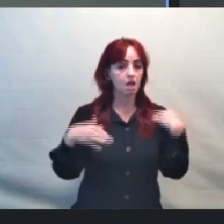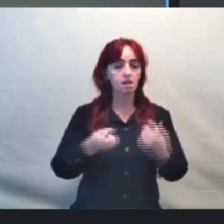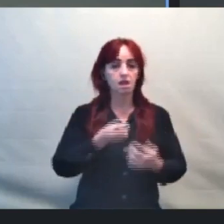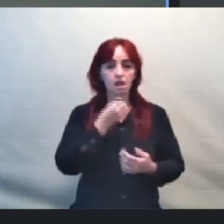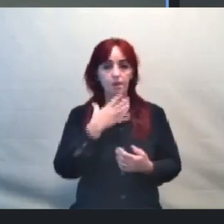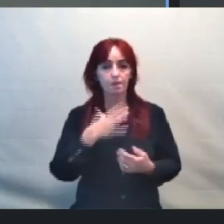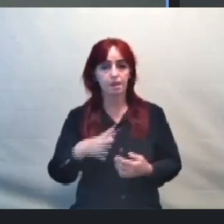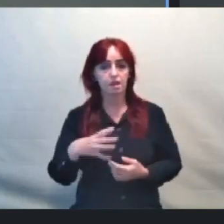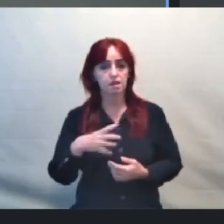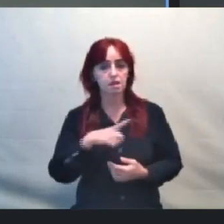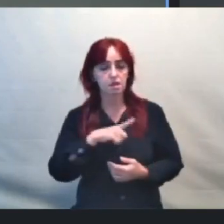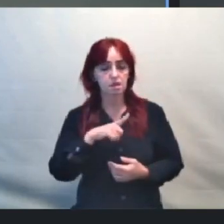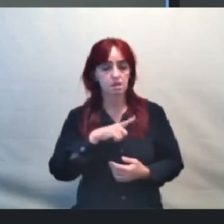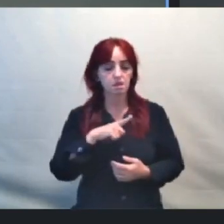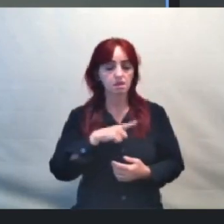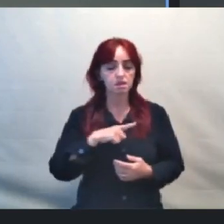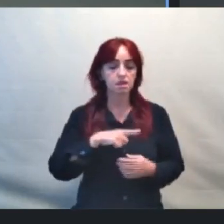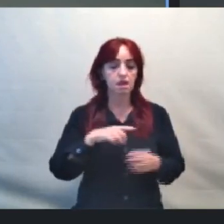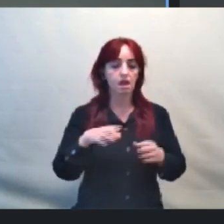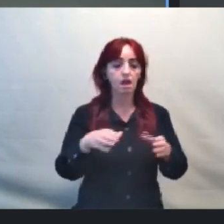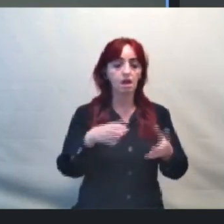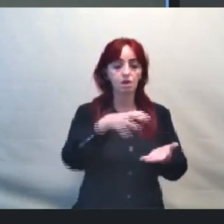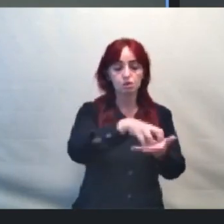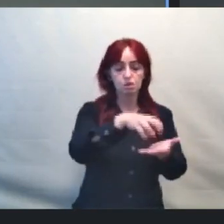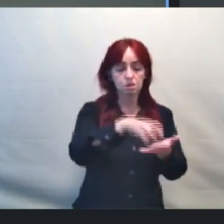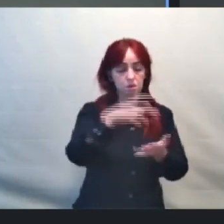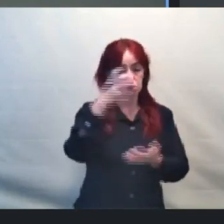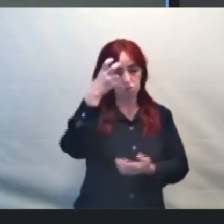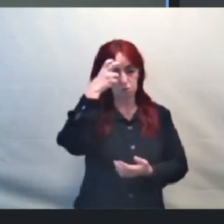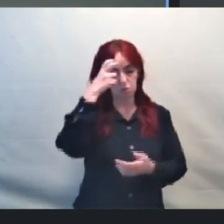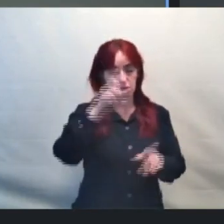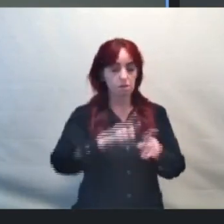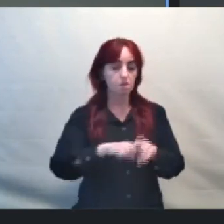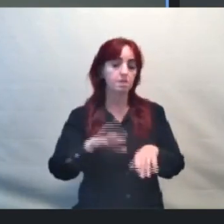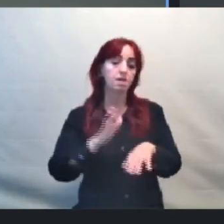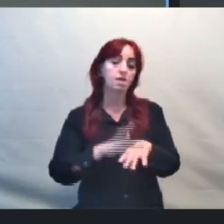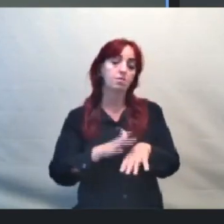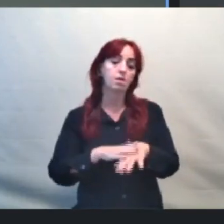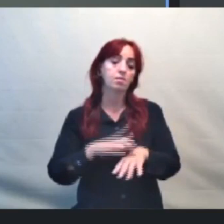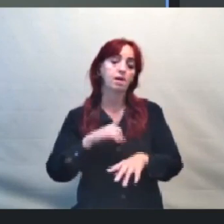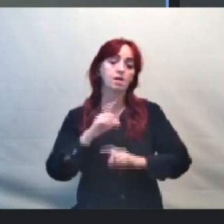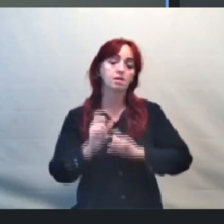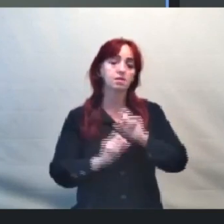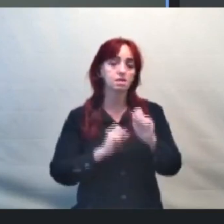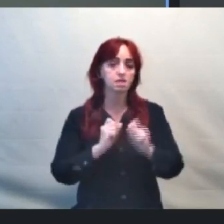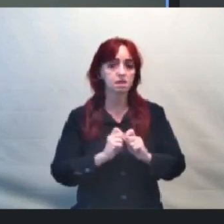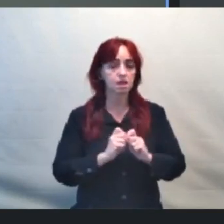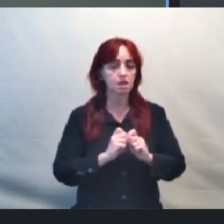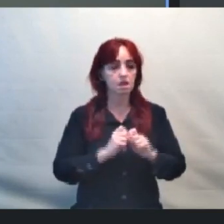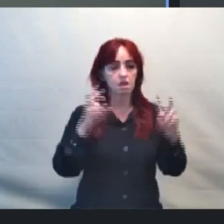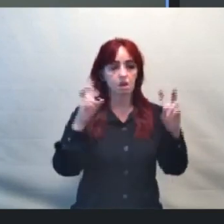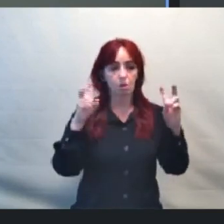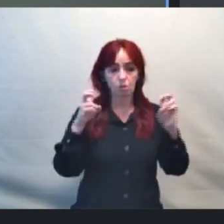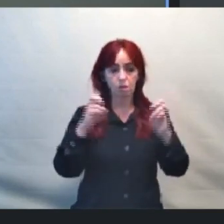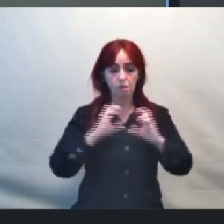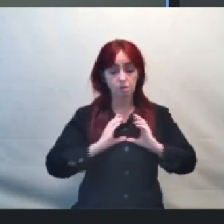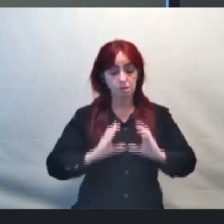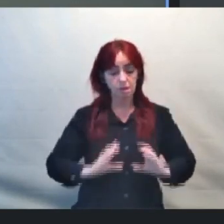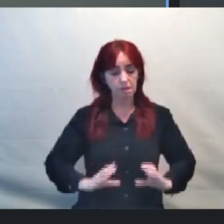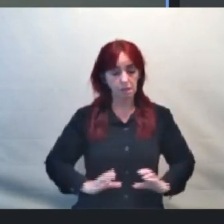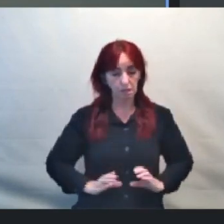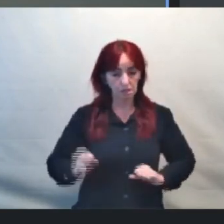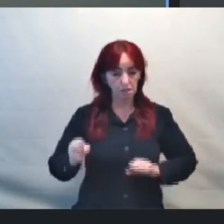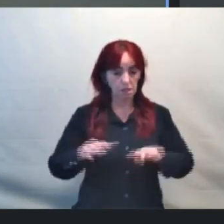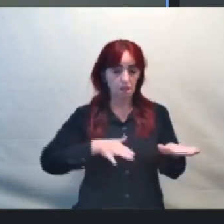centros culturais. Então, Leis, por mais que tenha aí o termo cidadania, né, é uma ação liderada